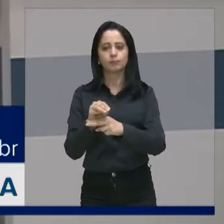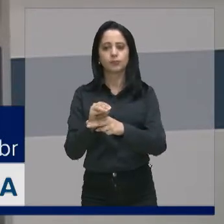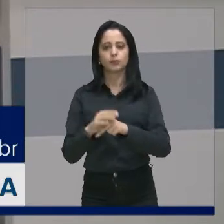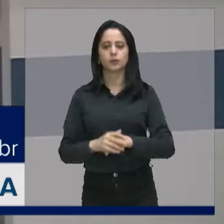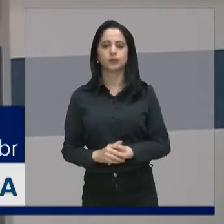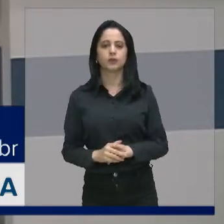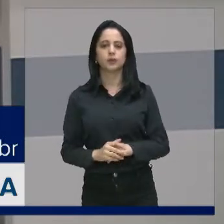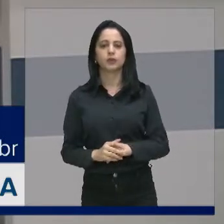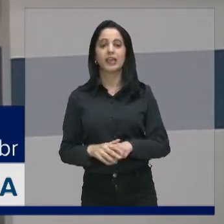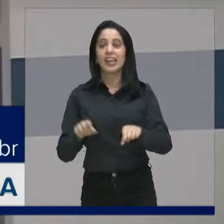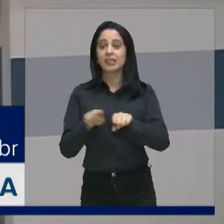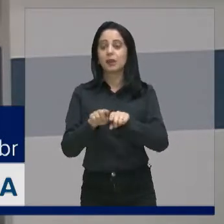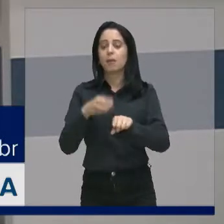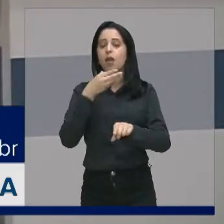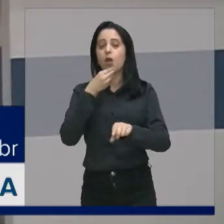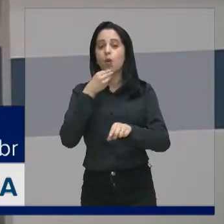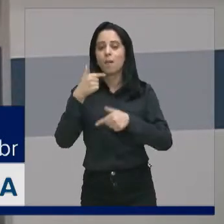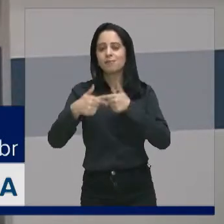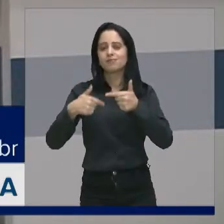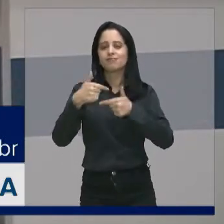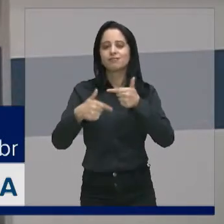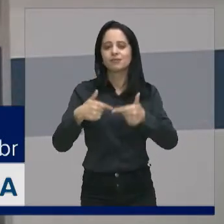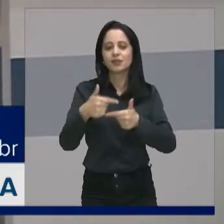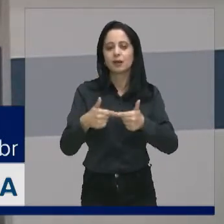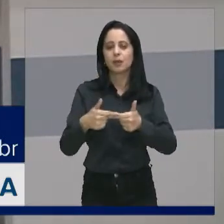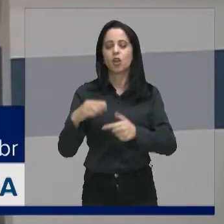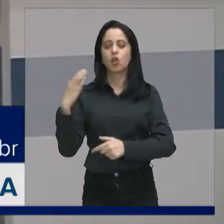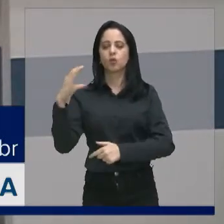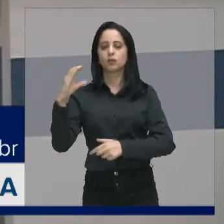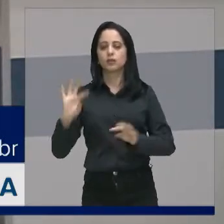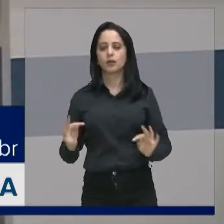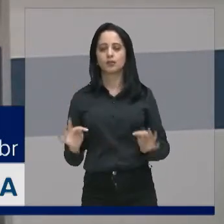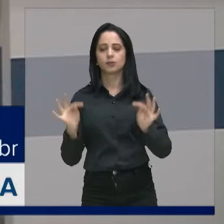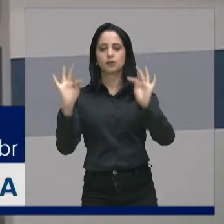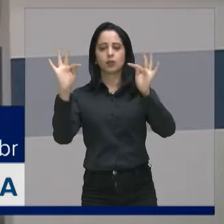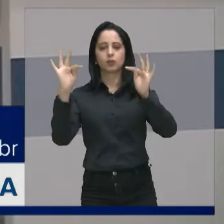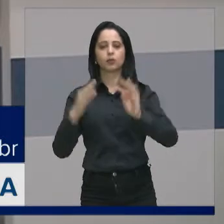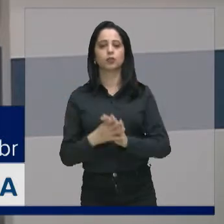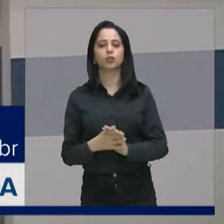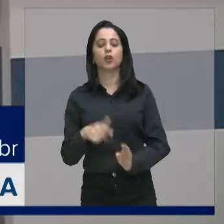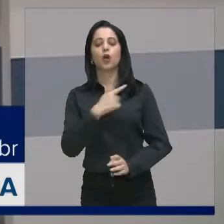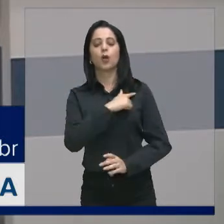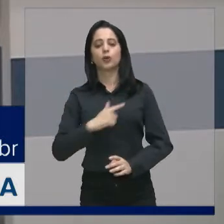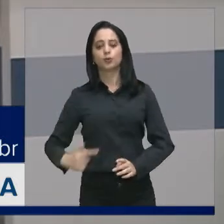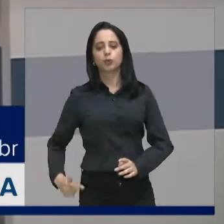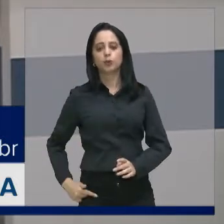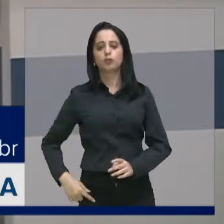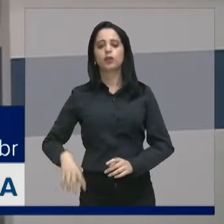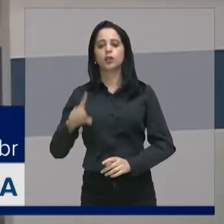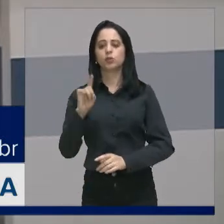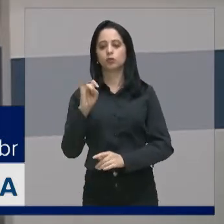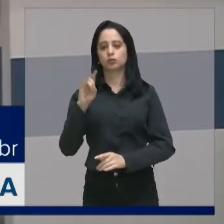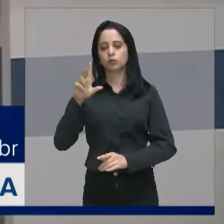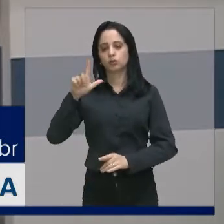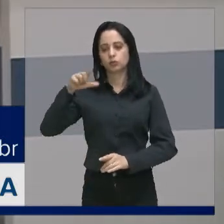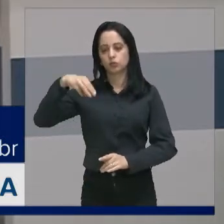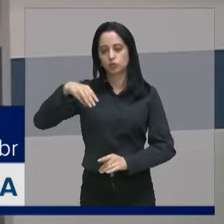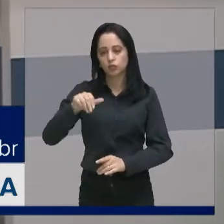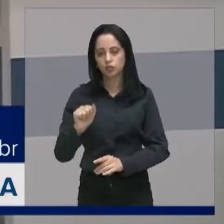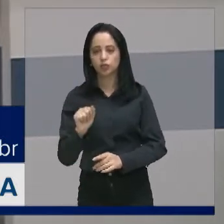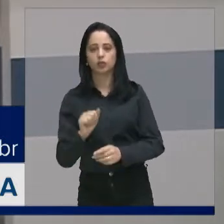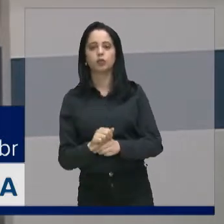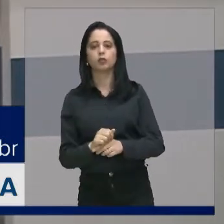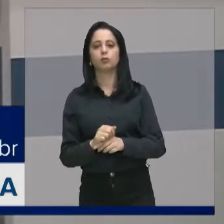foi ministro da Ciência, Tecnologia e Inovação no governo Dilma Rousseff, substituindo